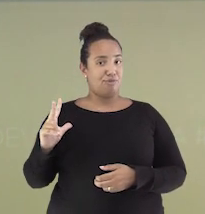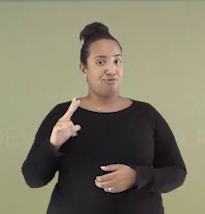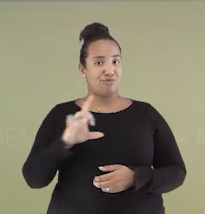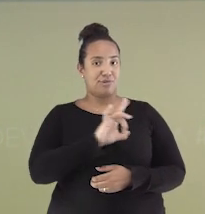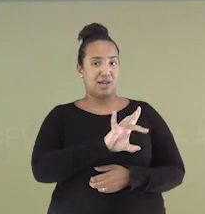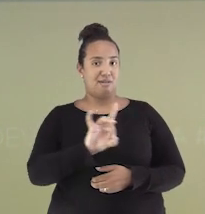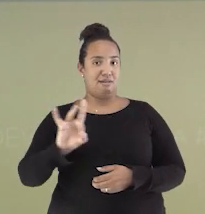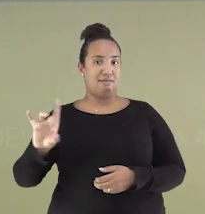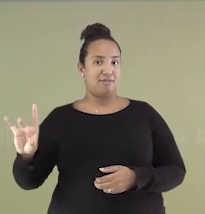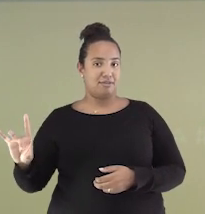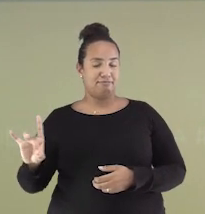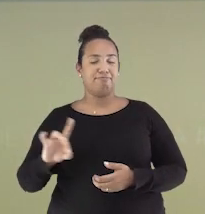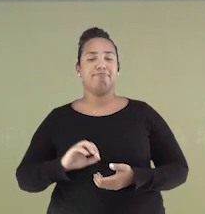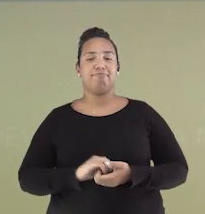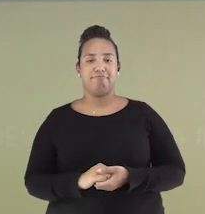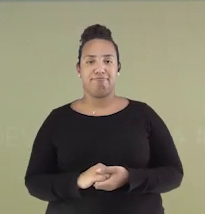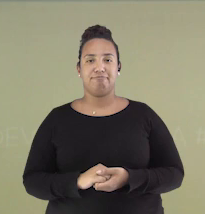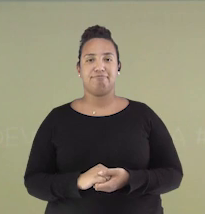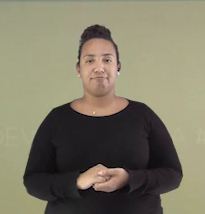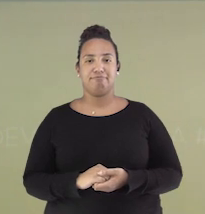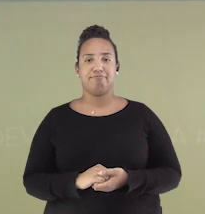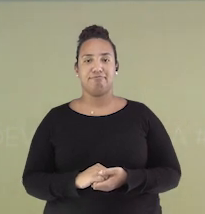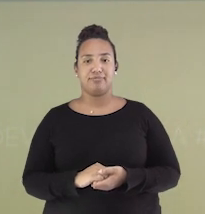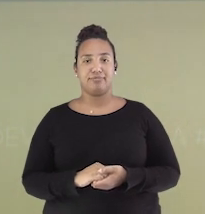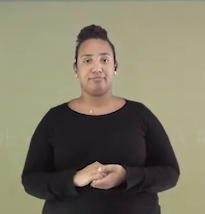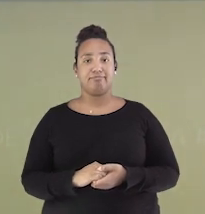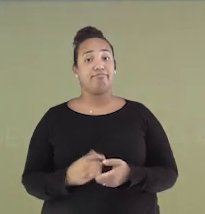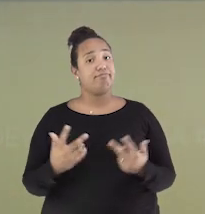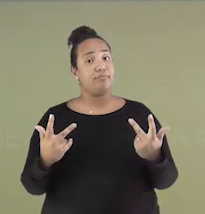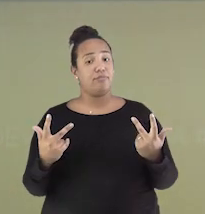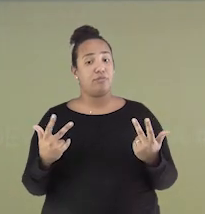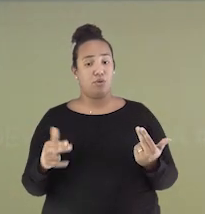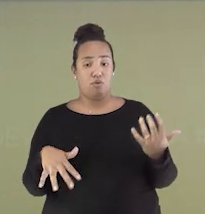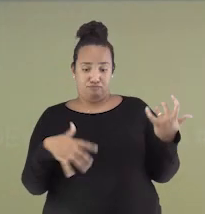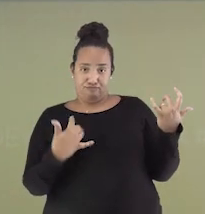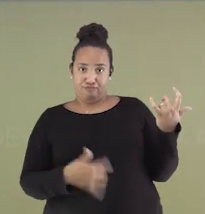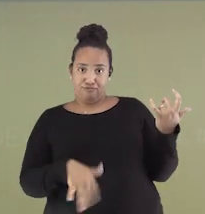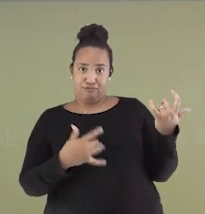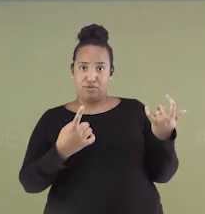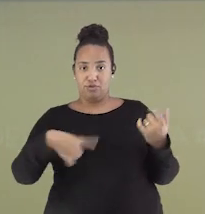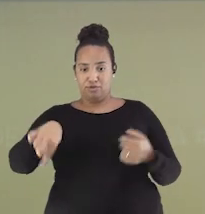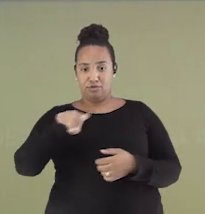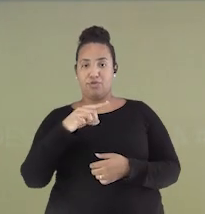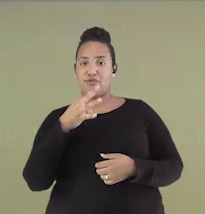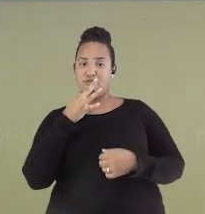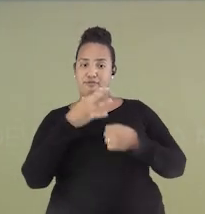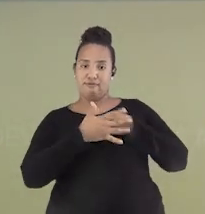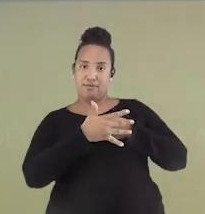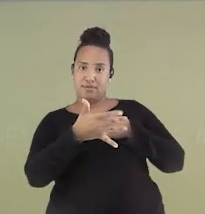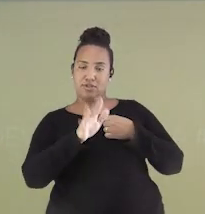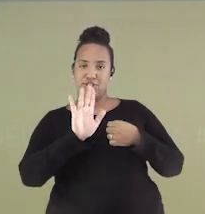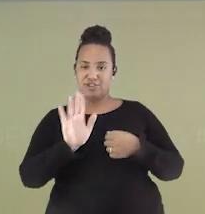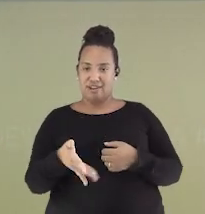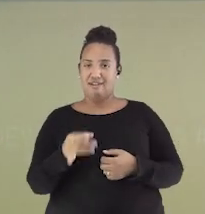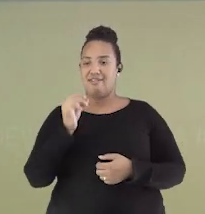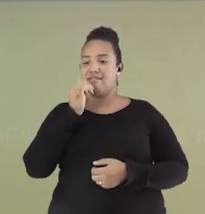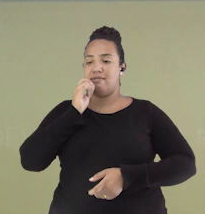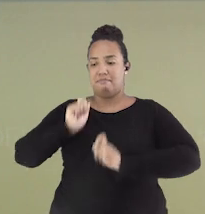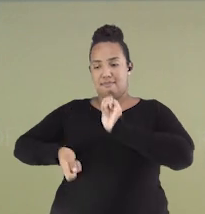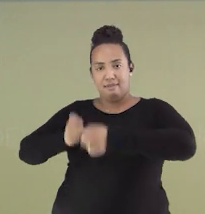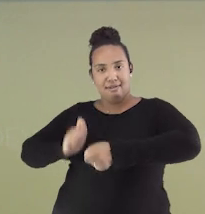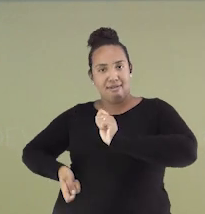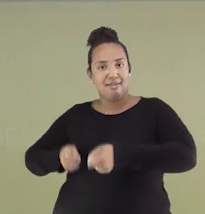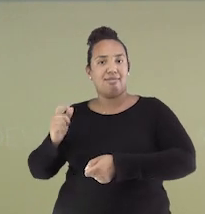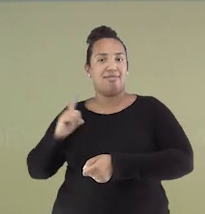pessoa a identidade de cada voz entenderam assim como o violão tem um timbre a bateria tem outro